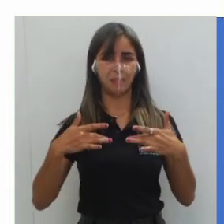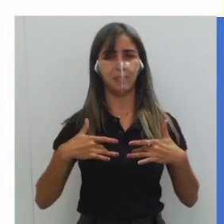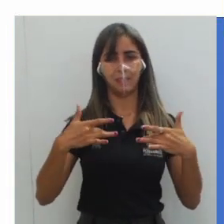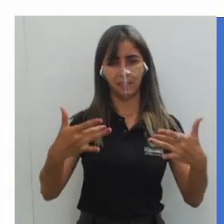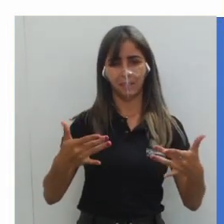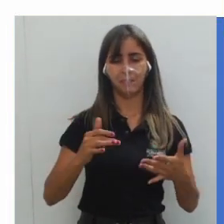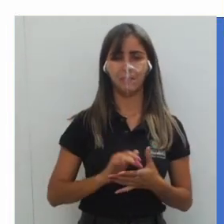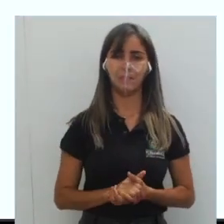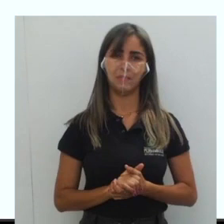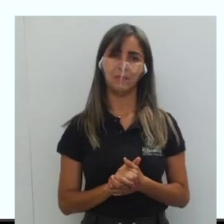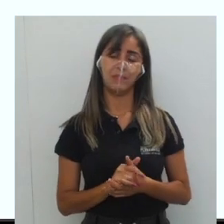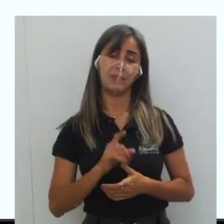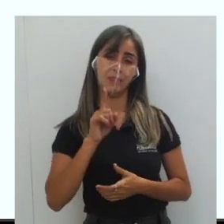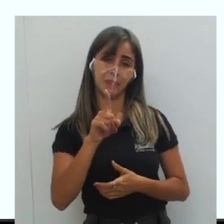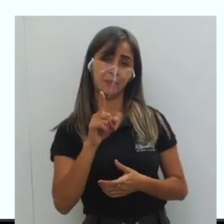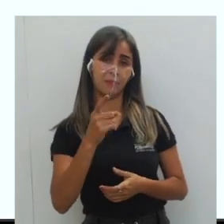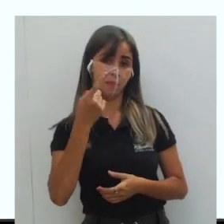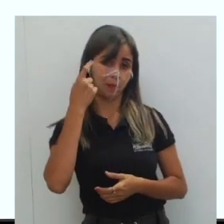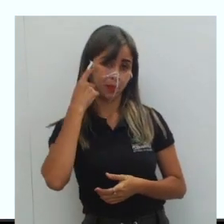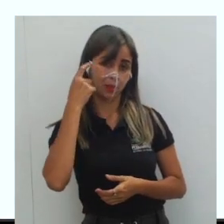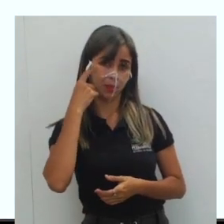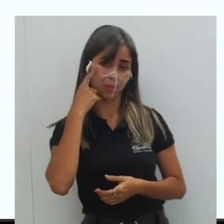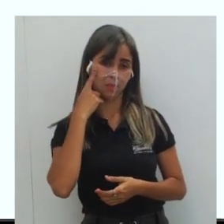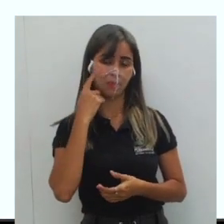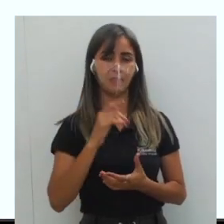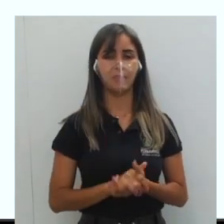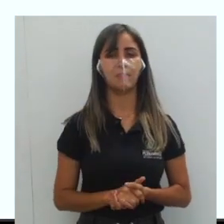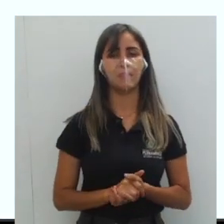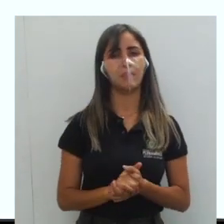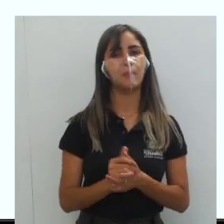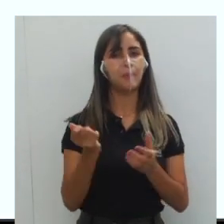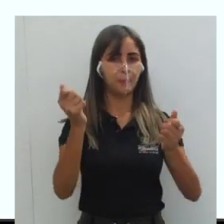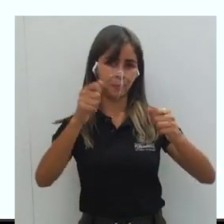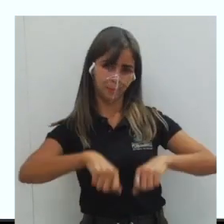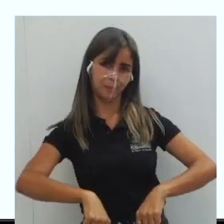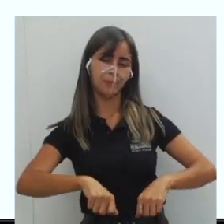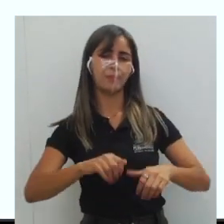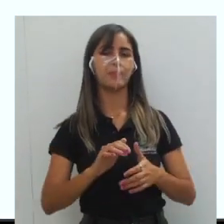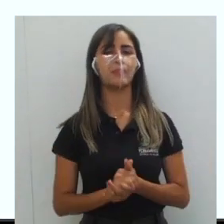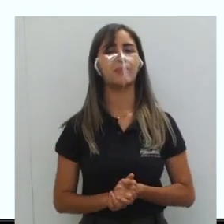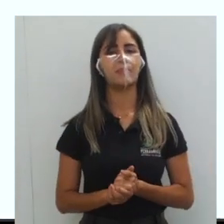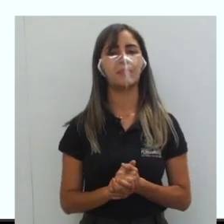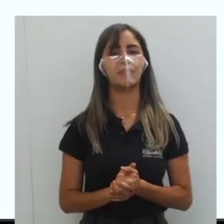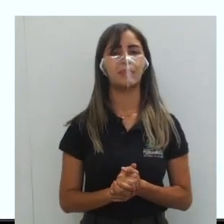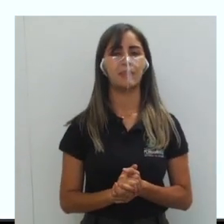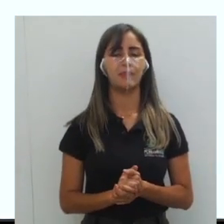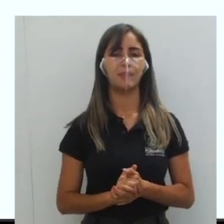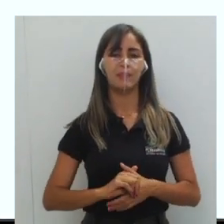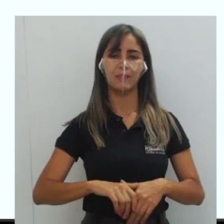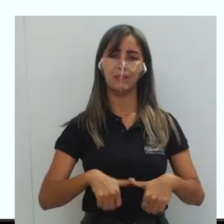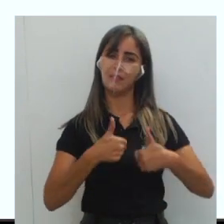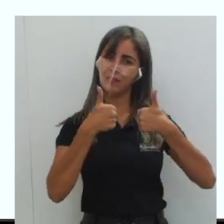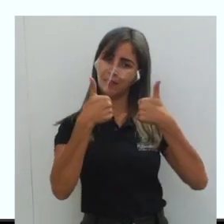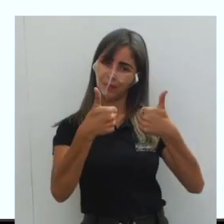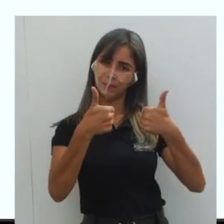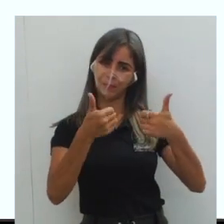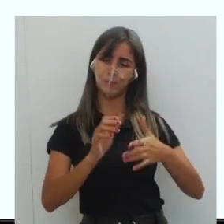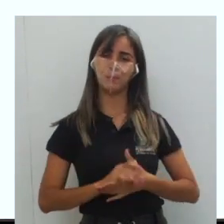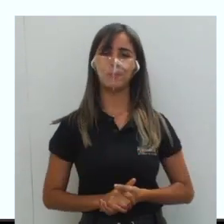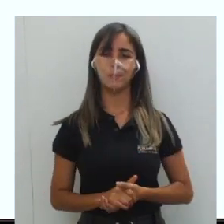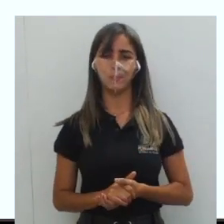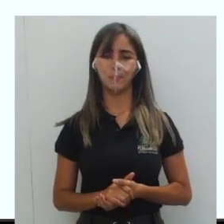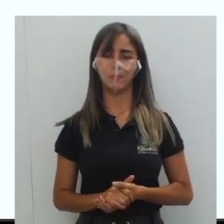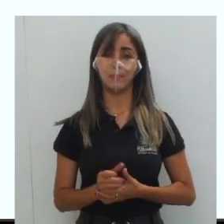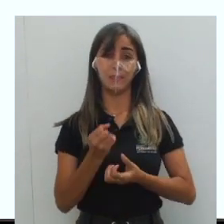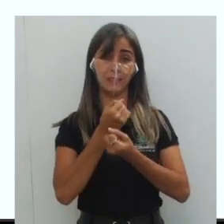mais legal? Fica aí para você pensar entre vocês para a gente poder dar um start na nossa